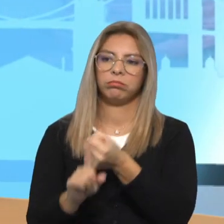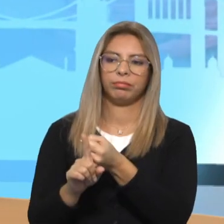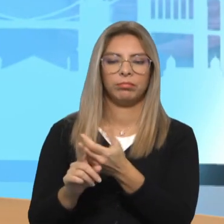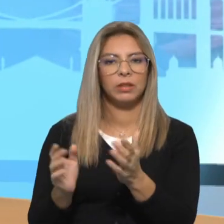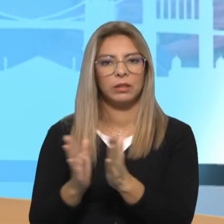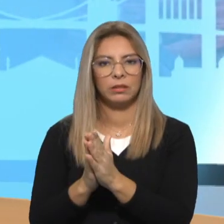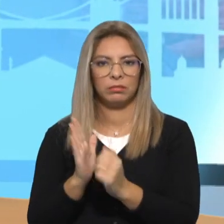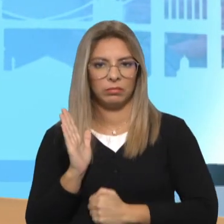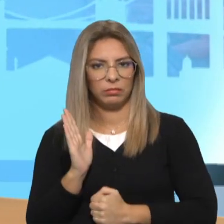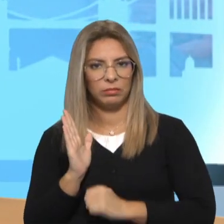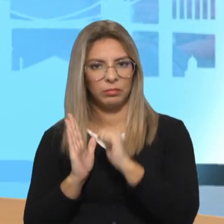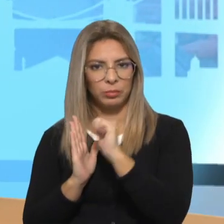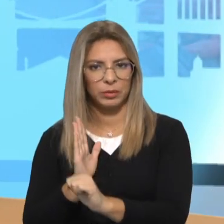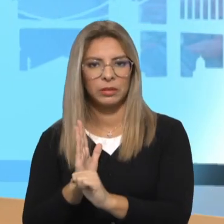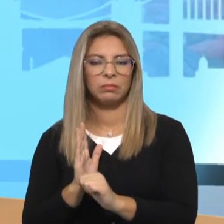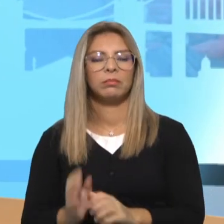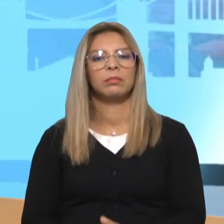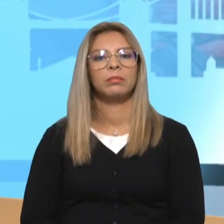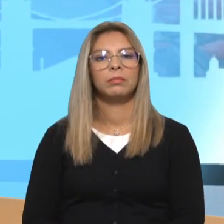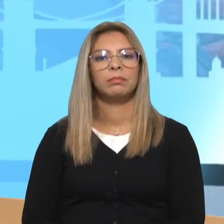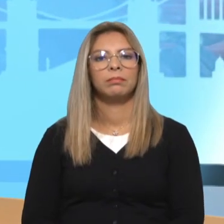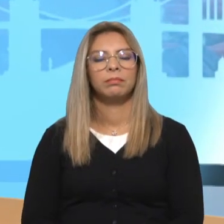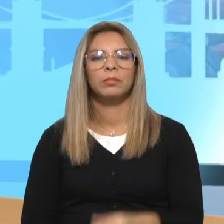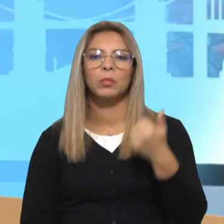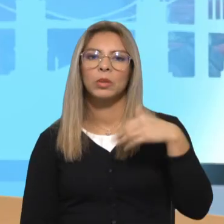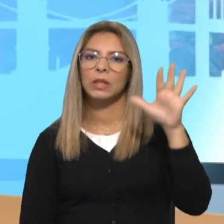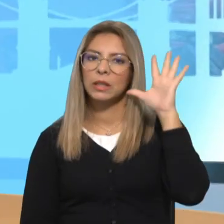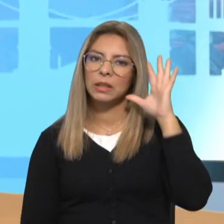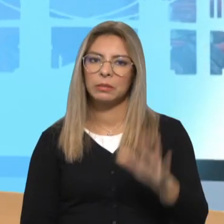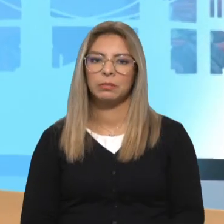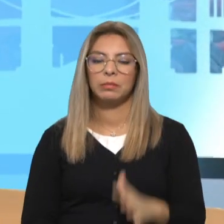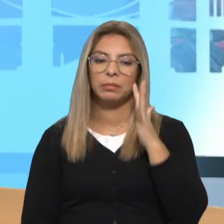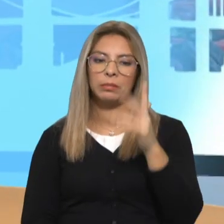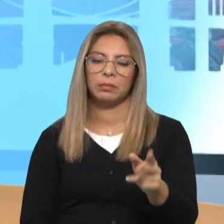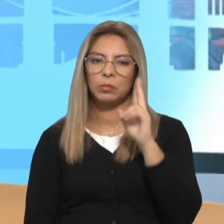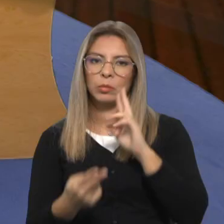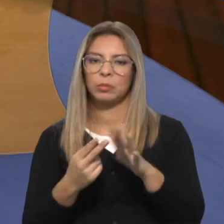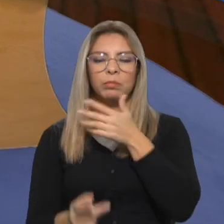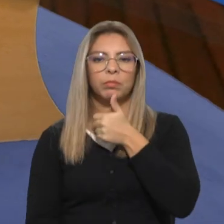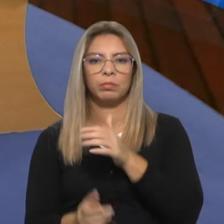deste tema da sinodalidade. Votos de uma ótima tarde e até amanhã, se os quiser.